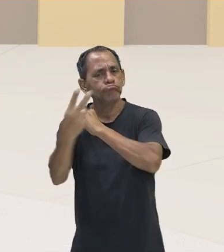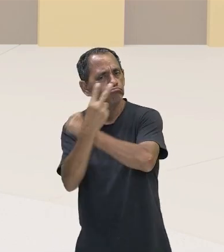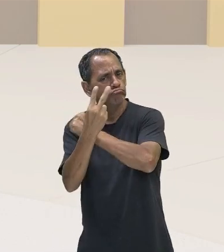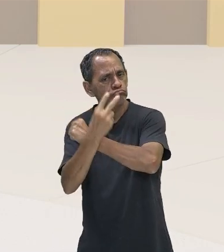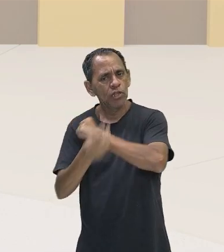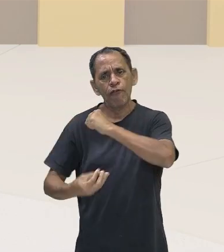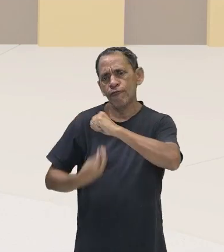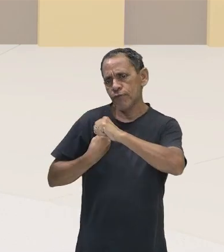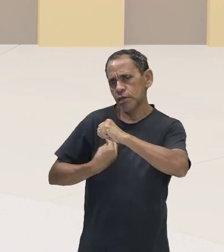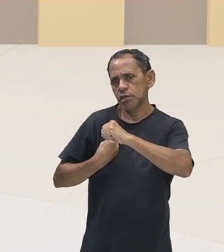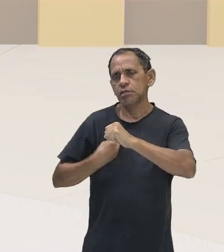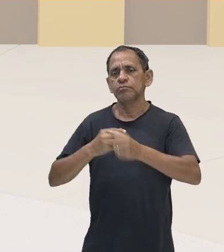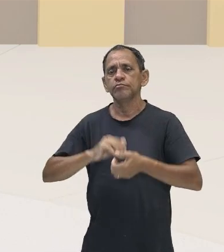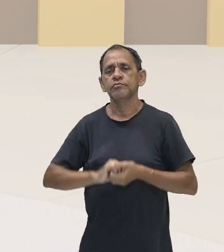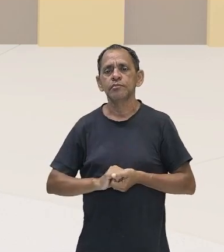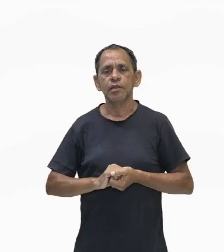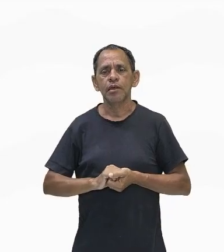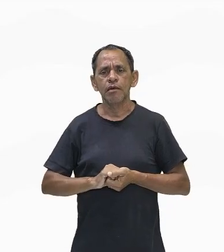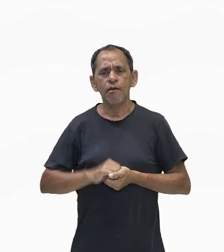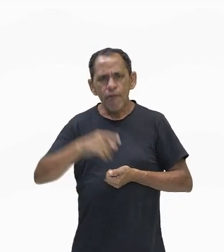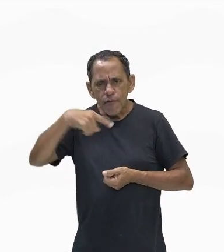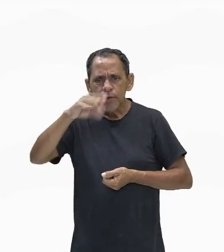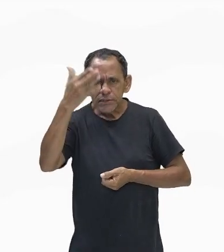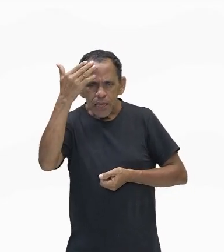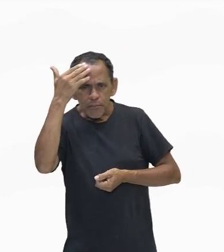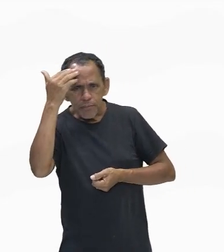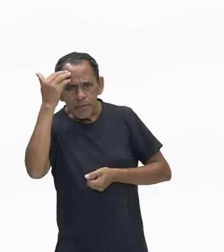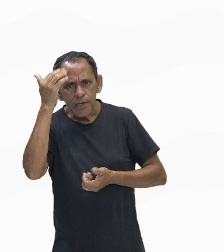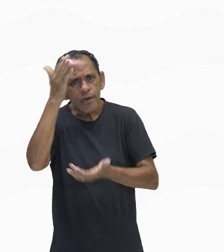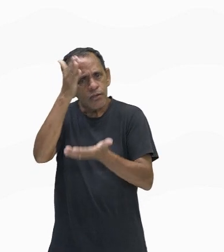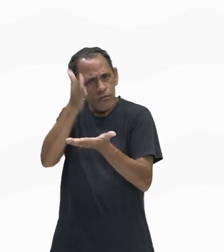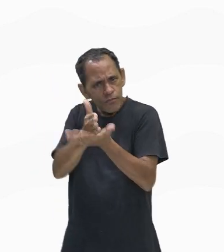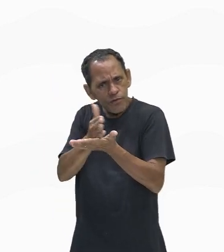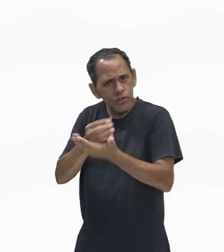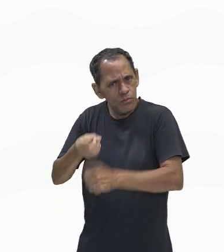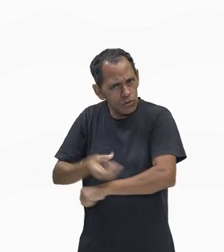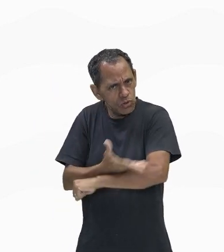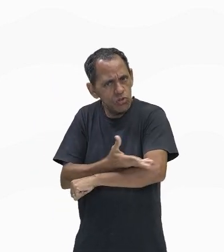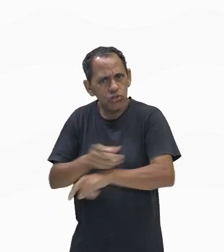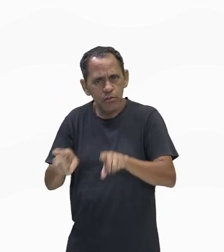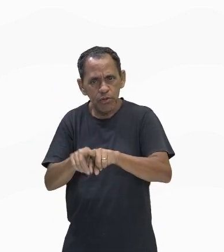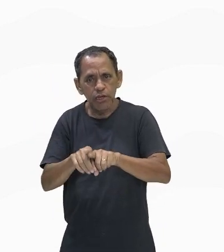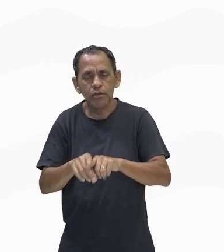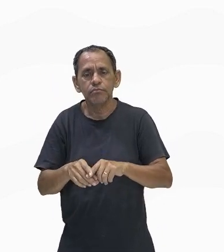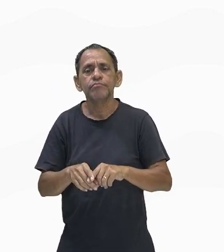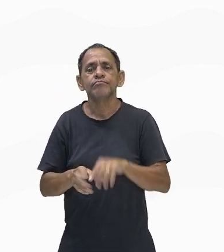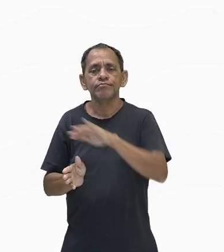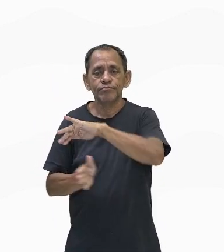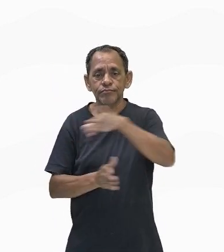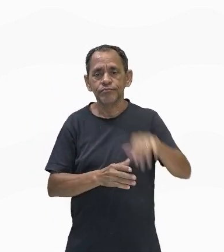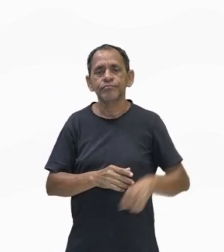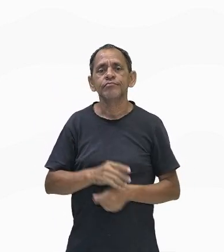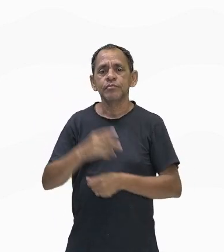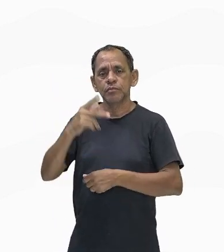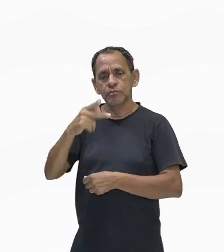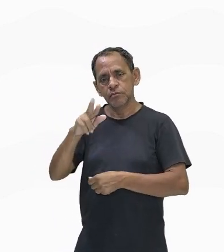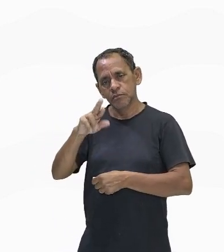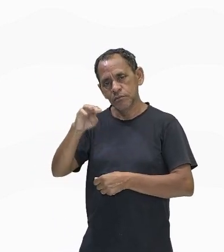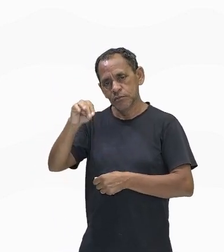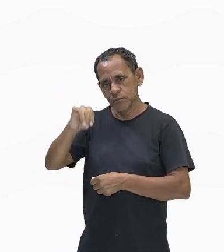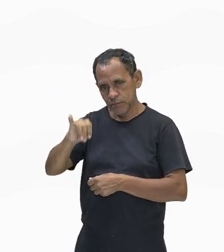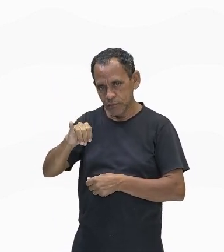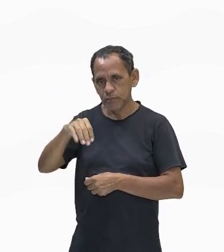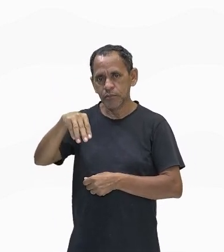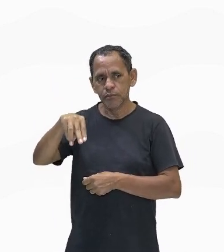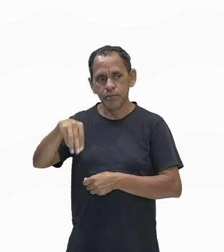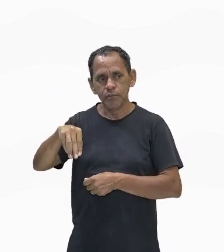vocês sabiam que as emoções são divididas? Vamos conhecer. Nós temos as emoções primárias, que são as